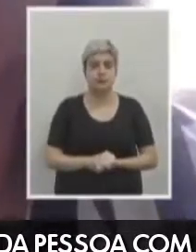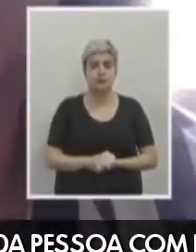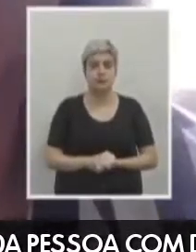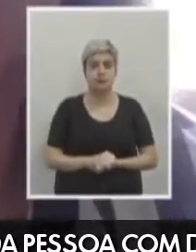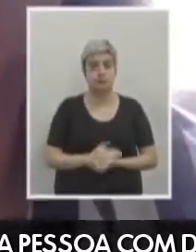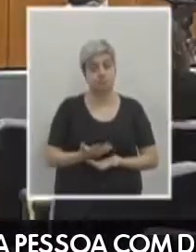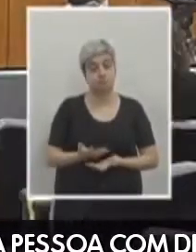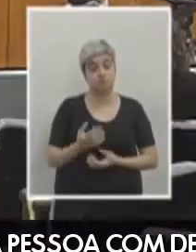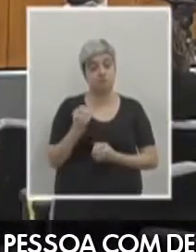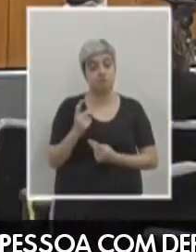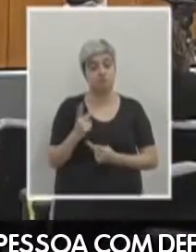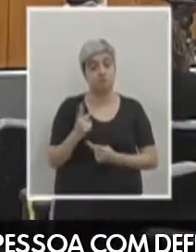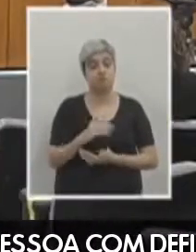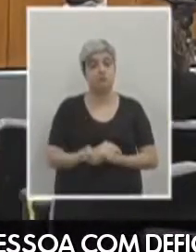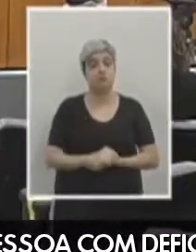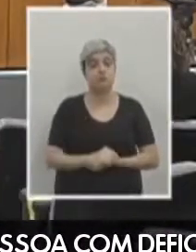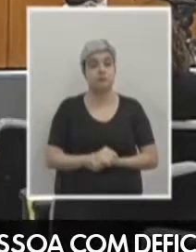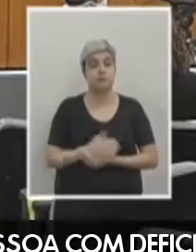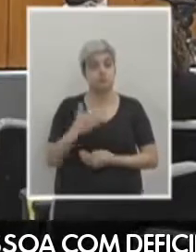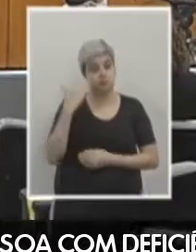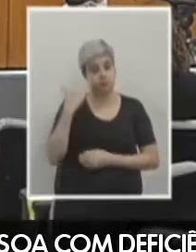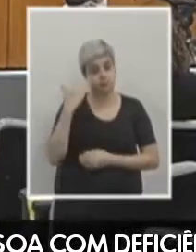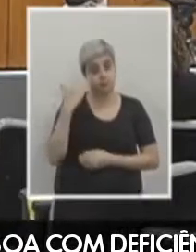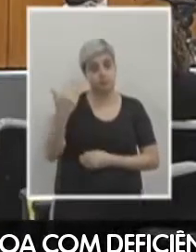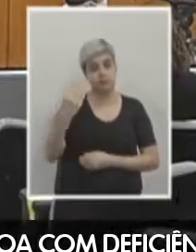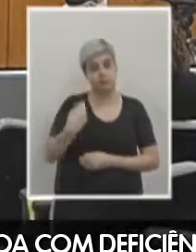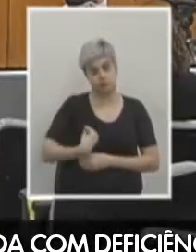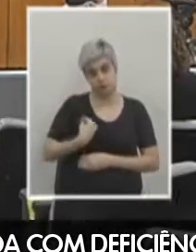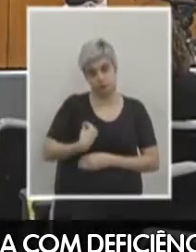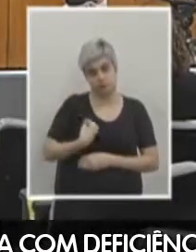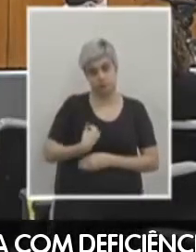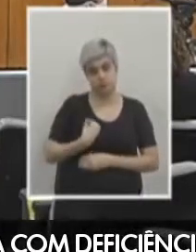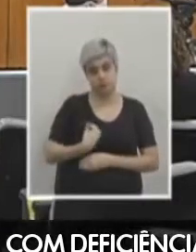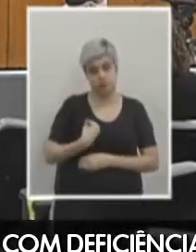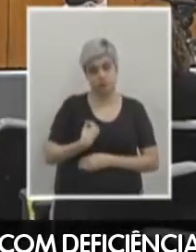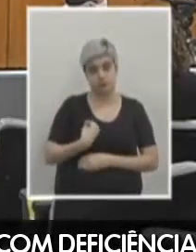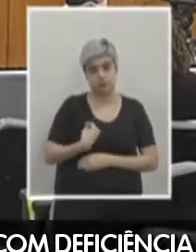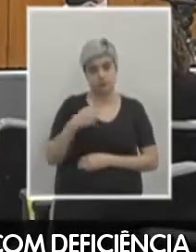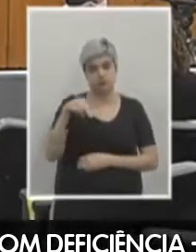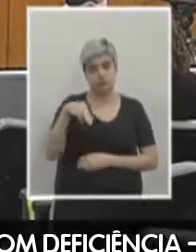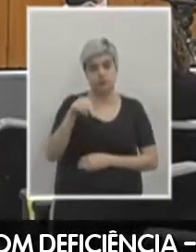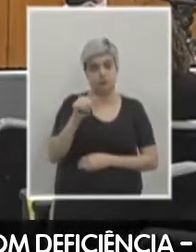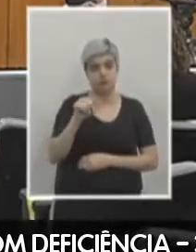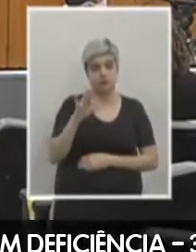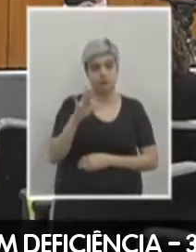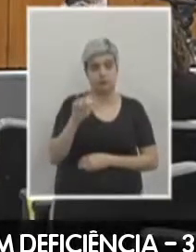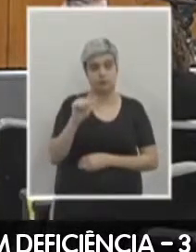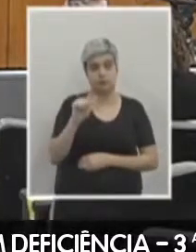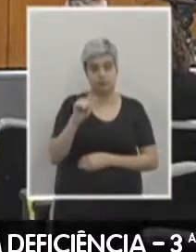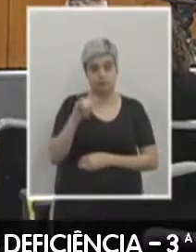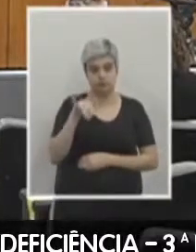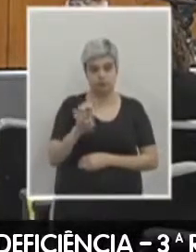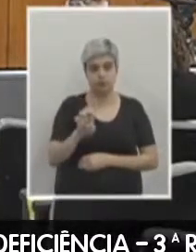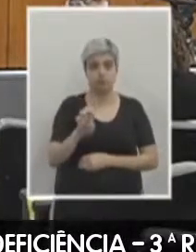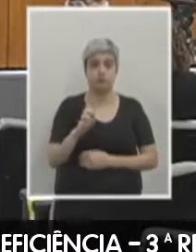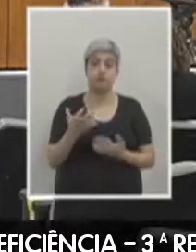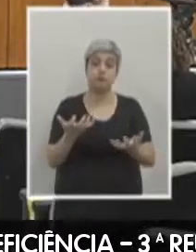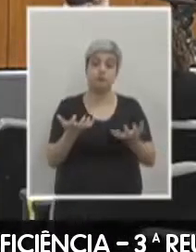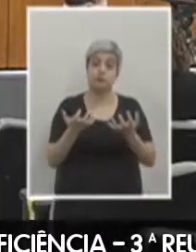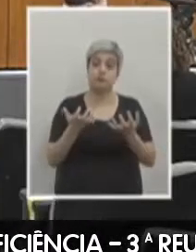Ok. Então, agradeço aí a fala da Natália, da Silva, e vou voltar aqui para